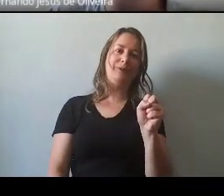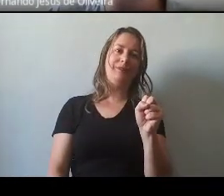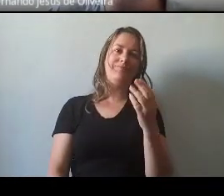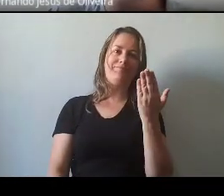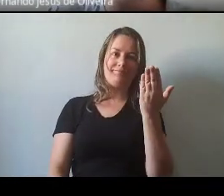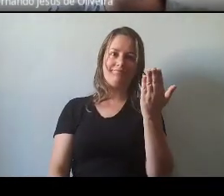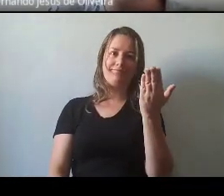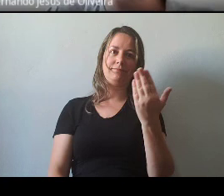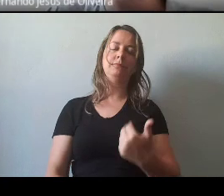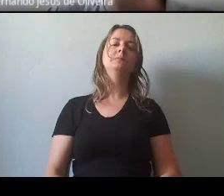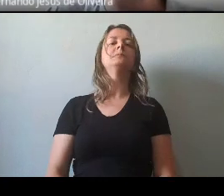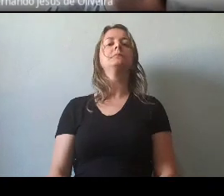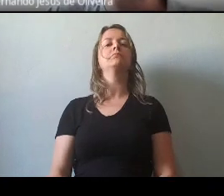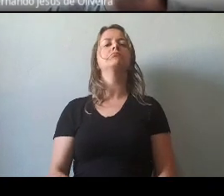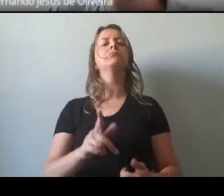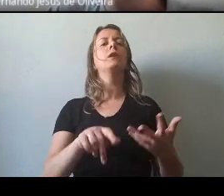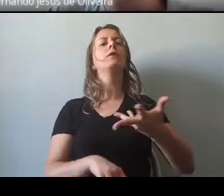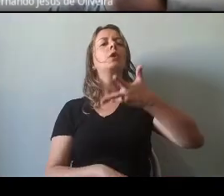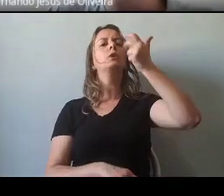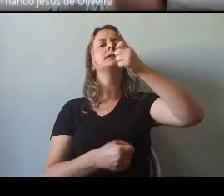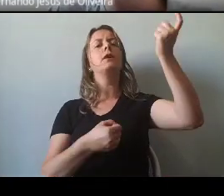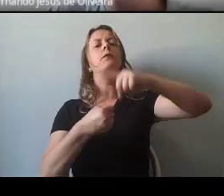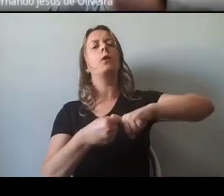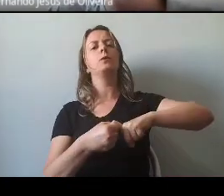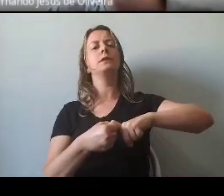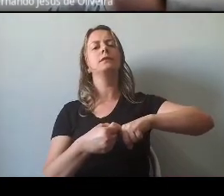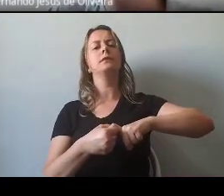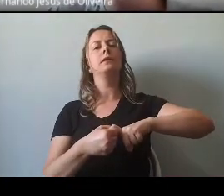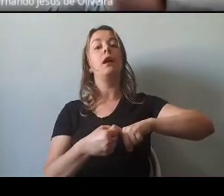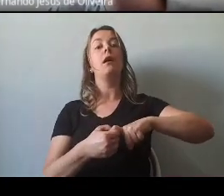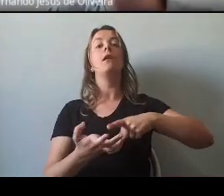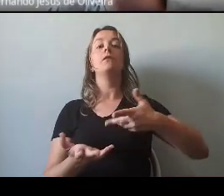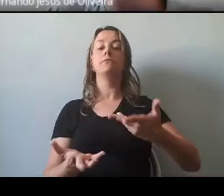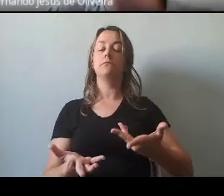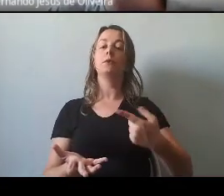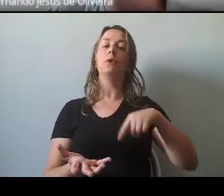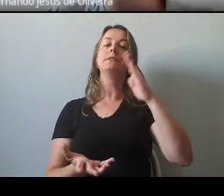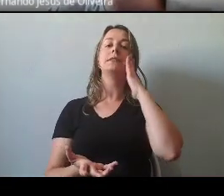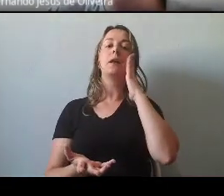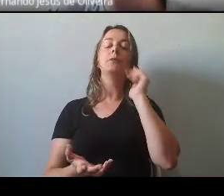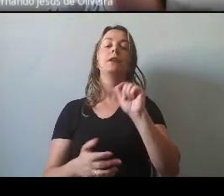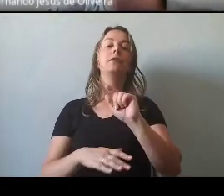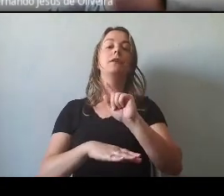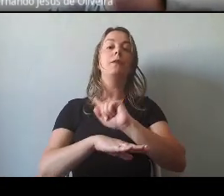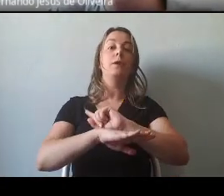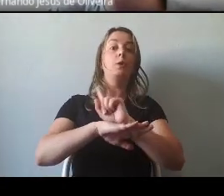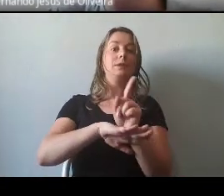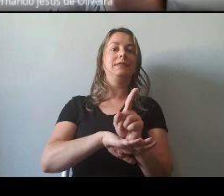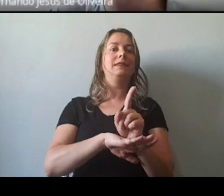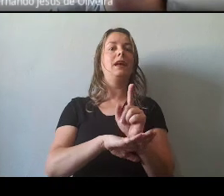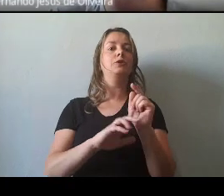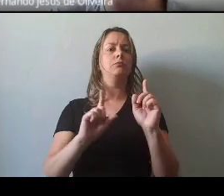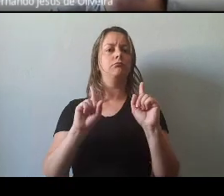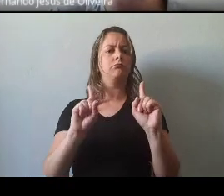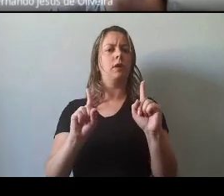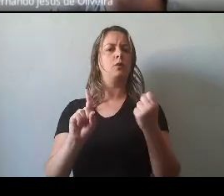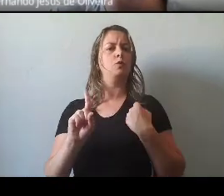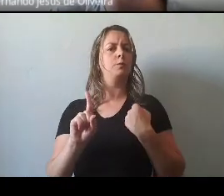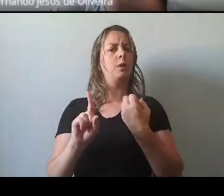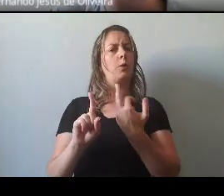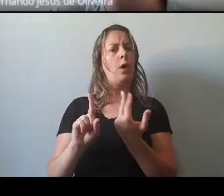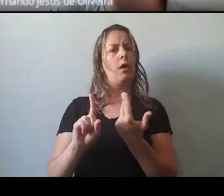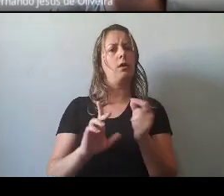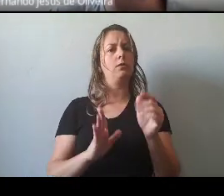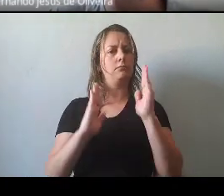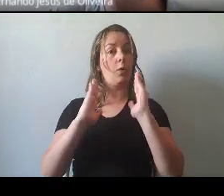Ok? Velocidade com que ele retorna a esse ponto. Bom, a gente sabe que a velocidade em módulo é a mesma, né?